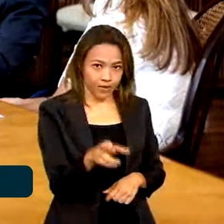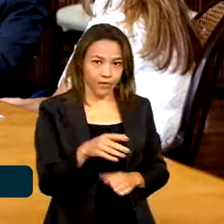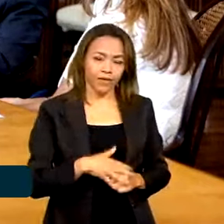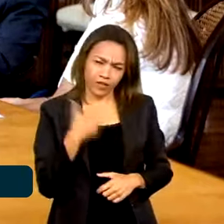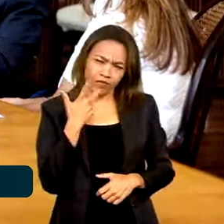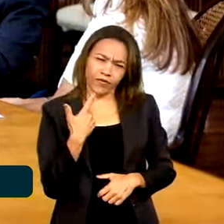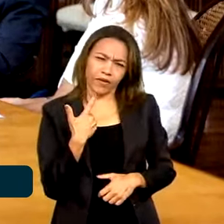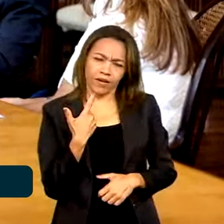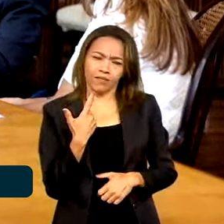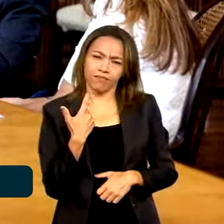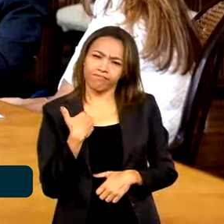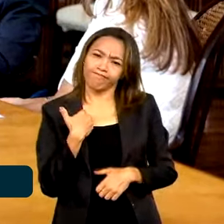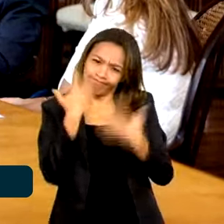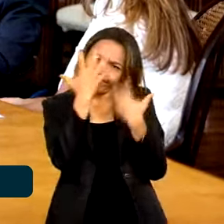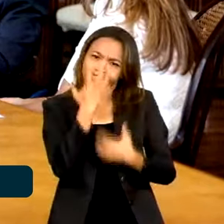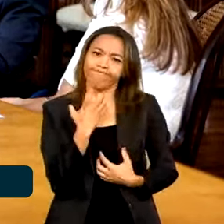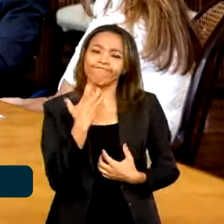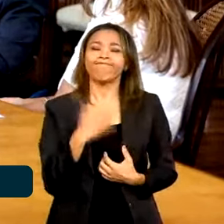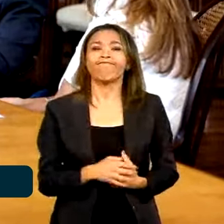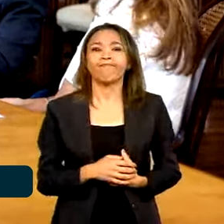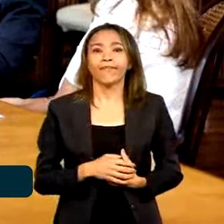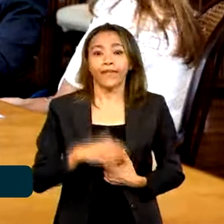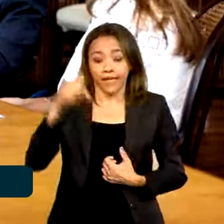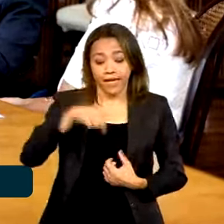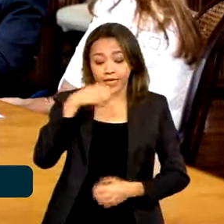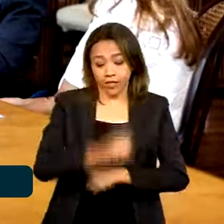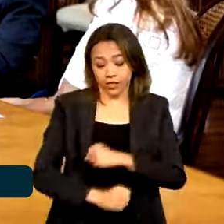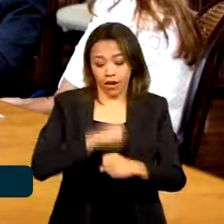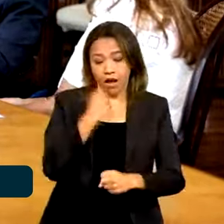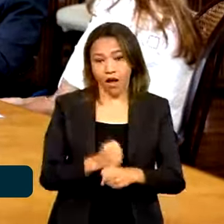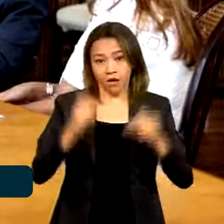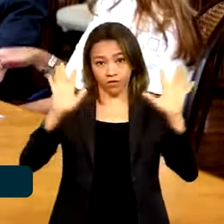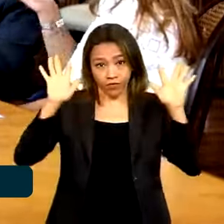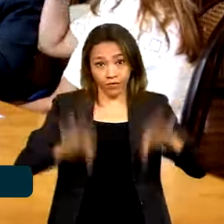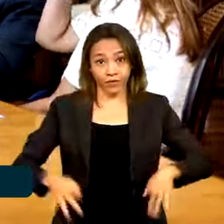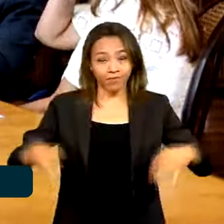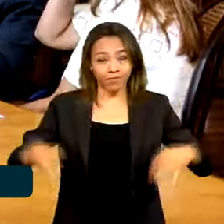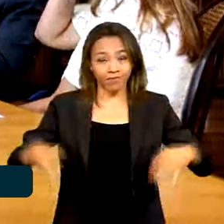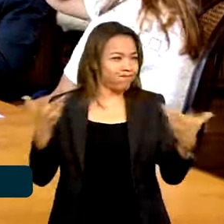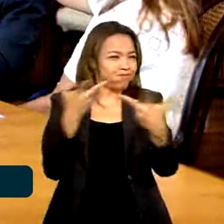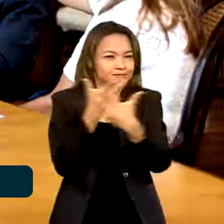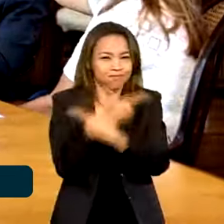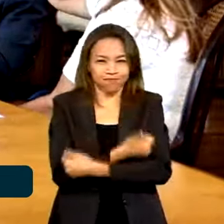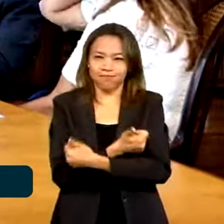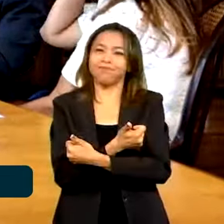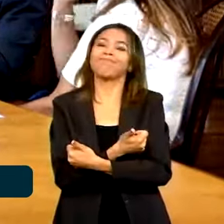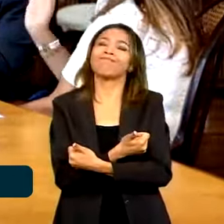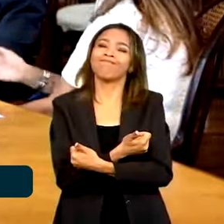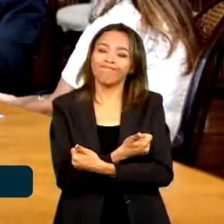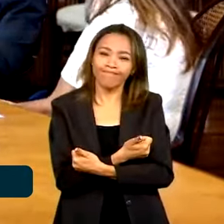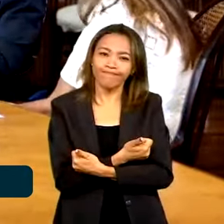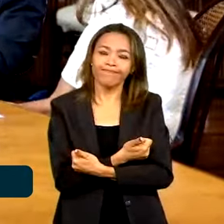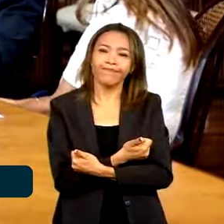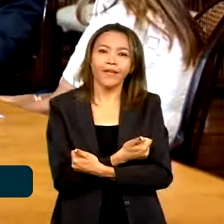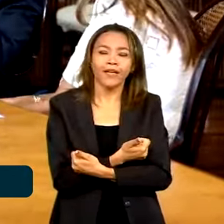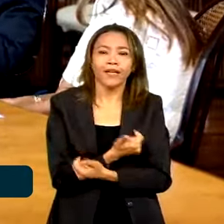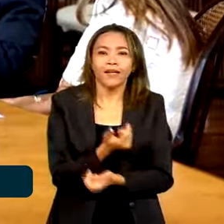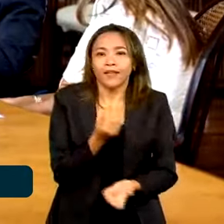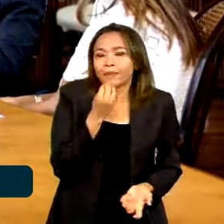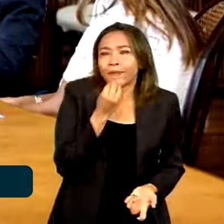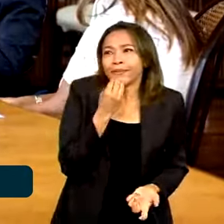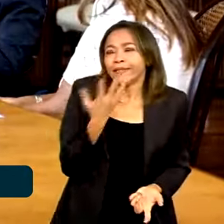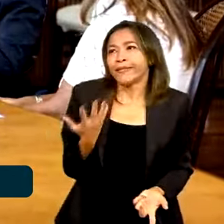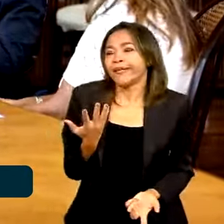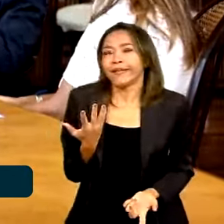Eu acho que a gente está terminando o ano de forma excepcional. Ou seja, não poderia existir nenhum